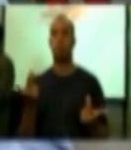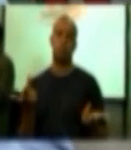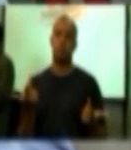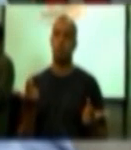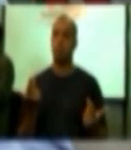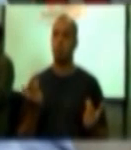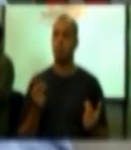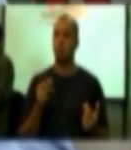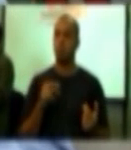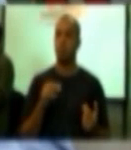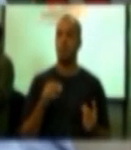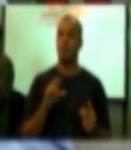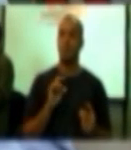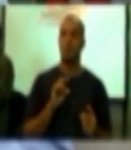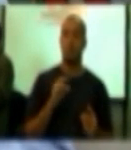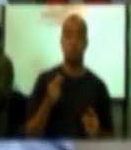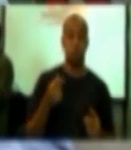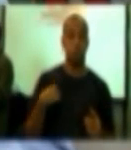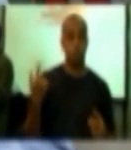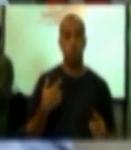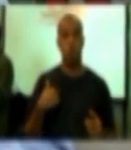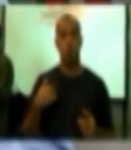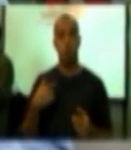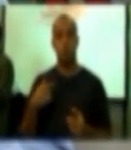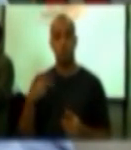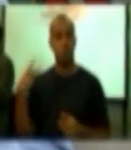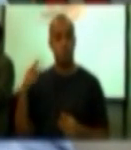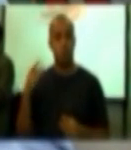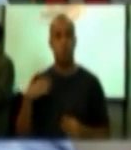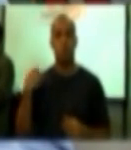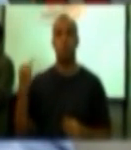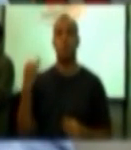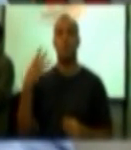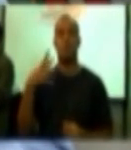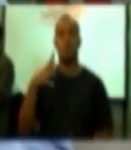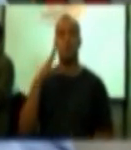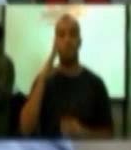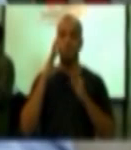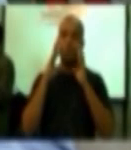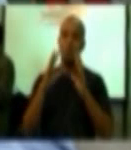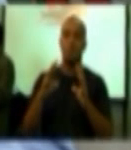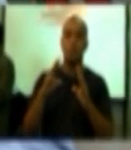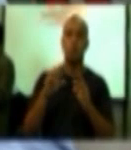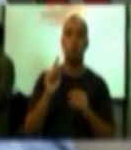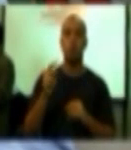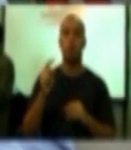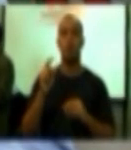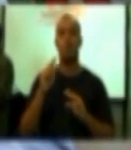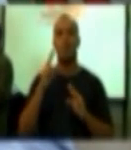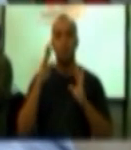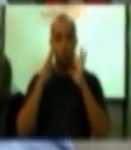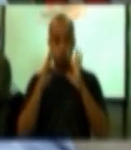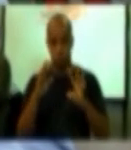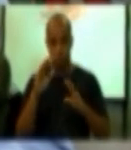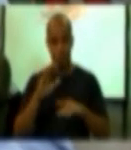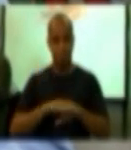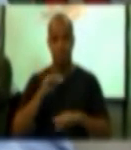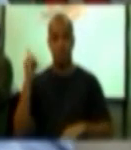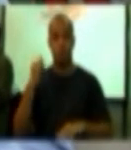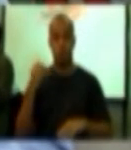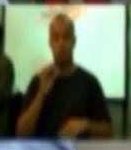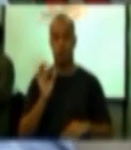pra nós vereadores o mais importante é escutar o que você tem pra falar do que propriamente o que a gente tem a dizer